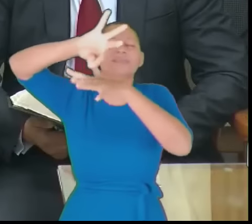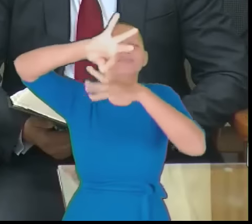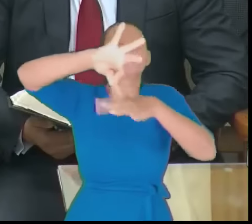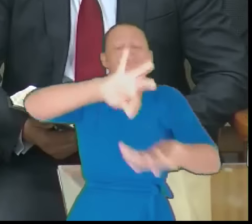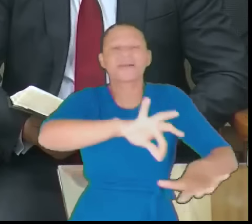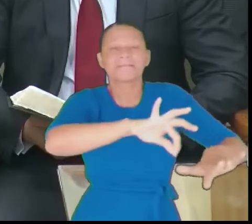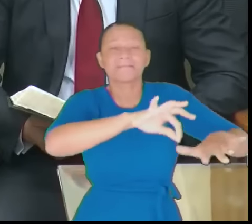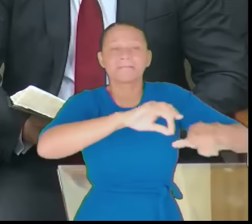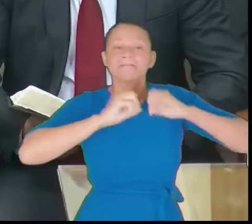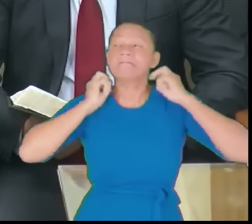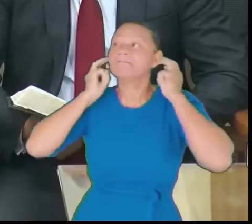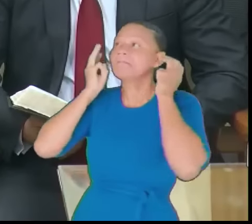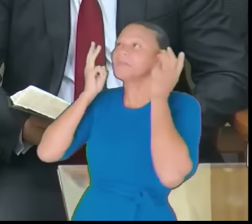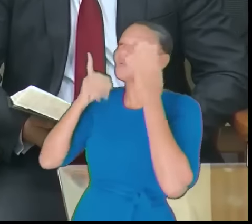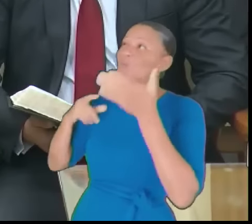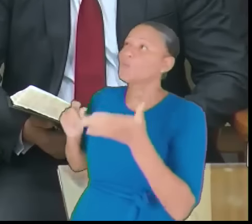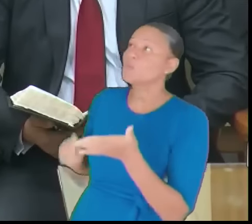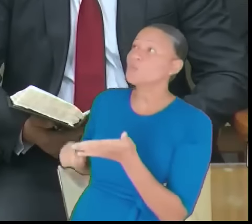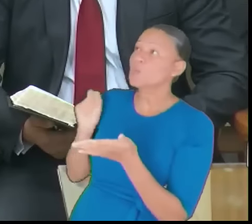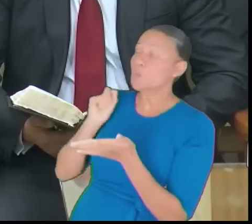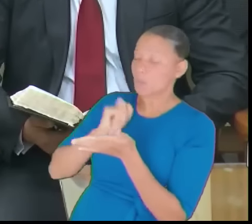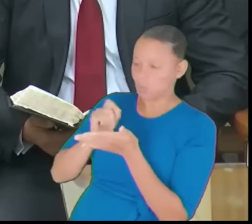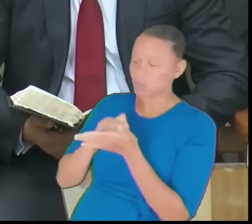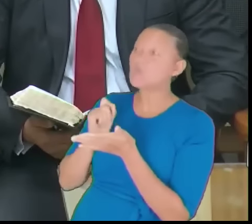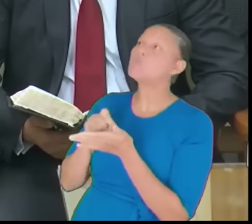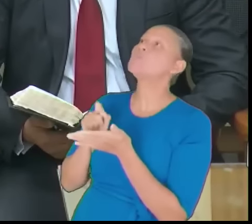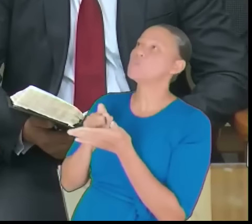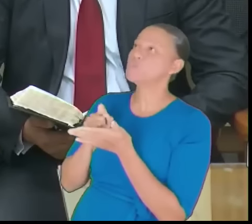E Moisés com a caneta na mão.